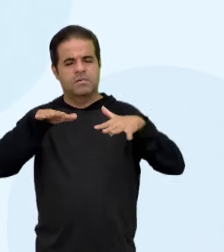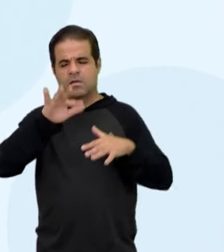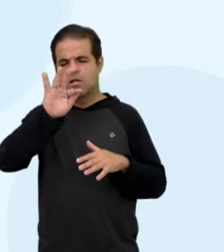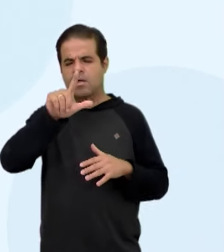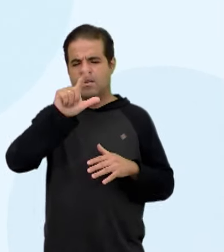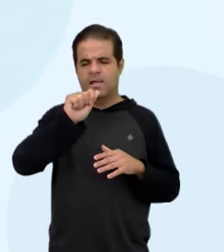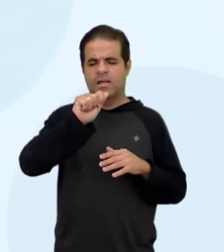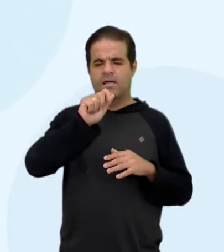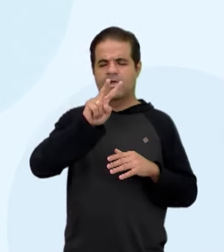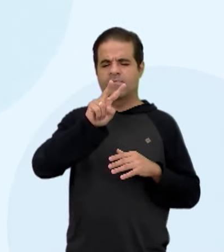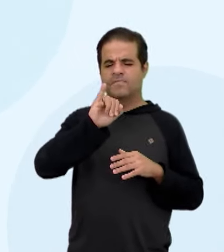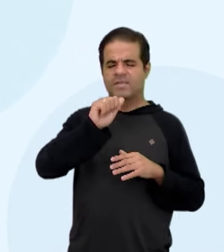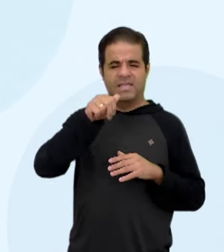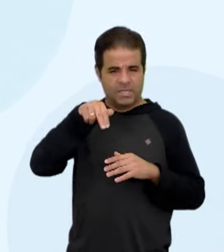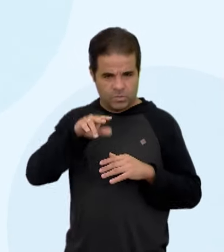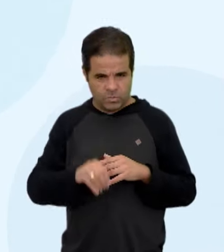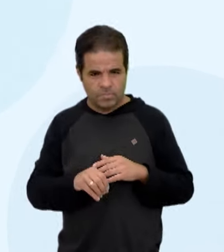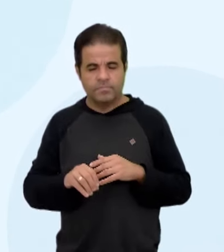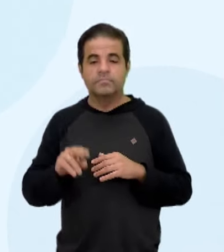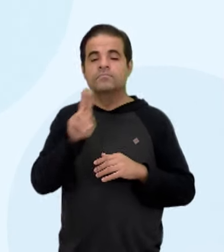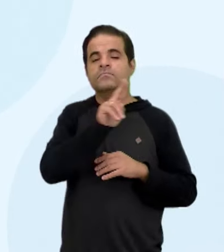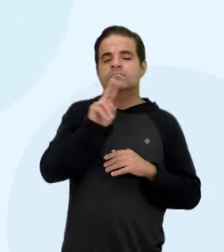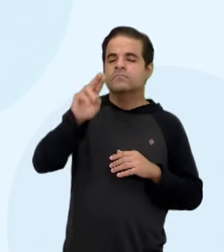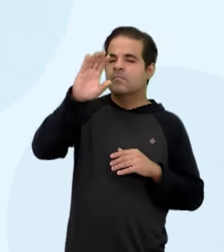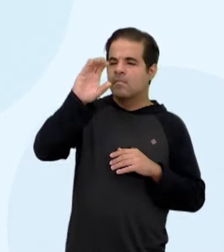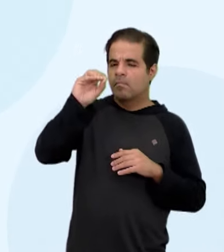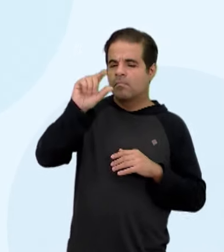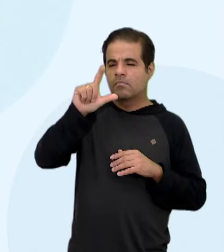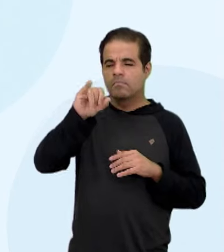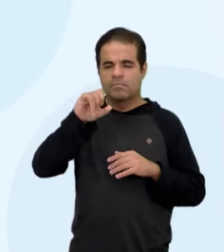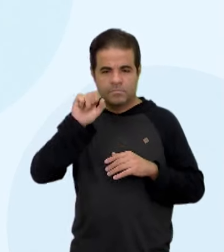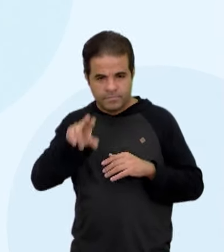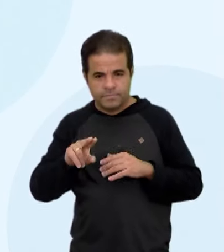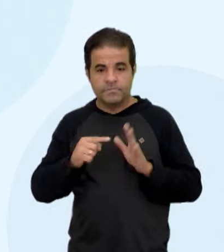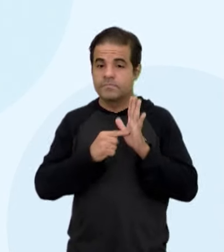Flaviano. E o nome Coliseu só aparece